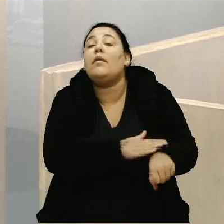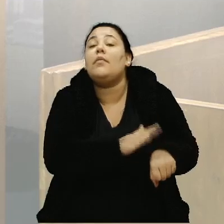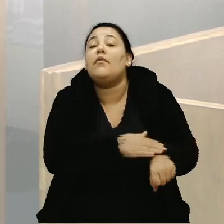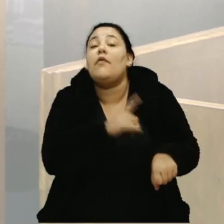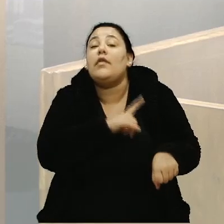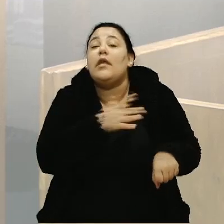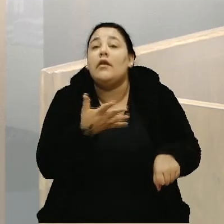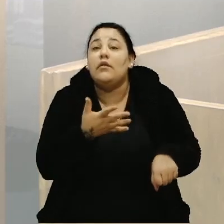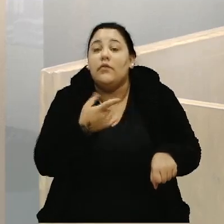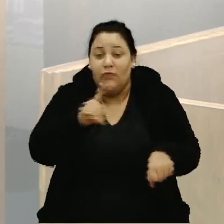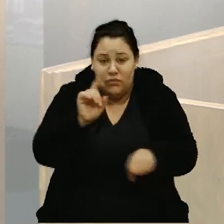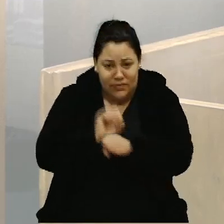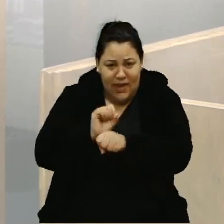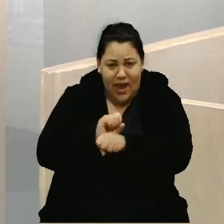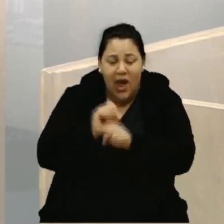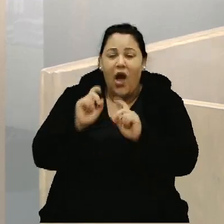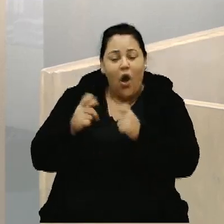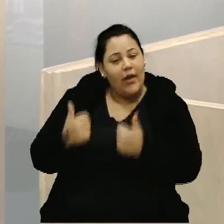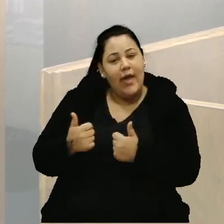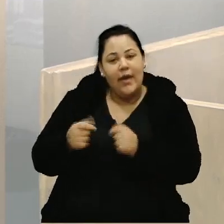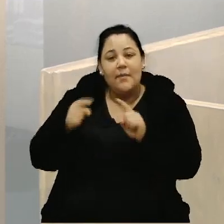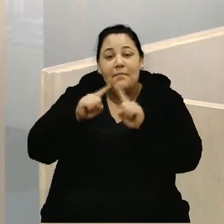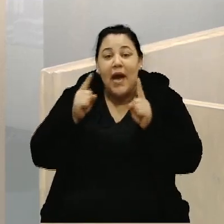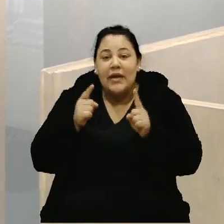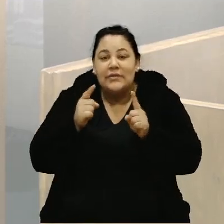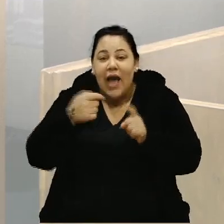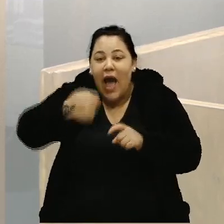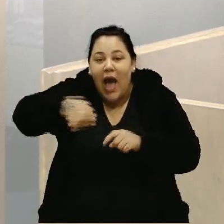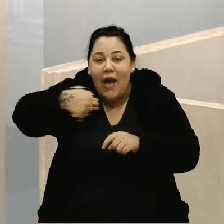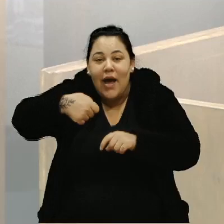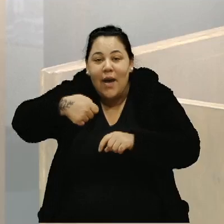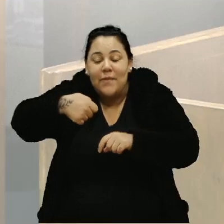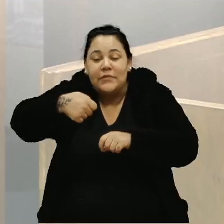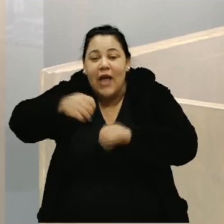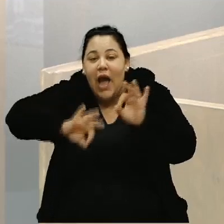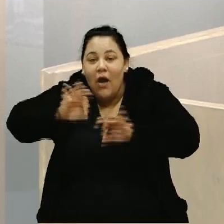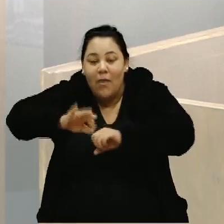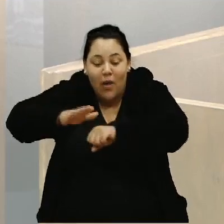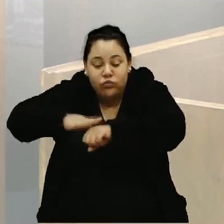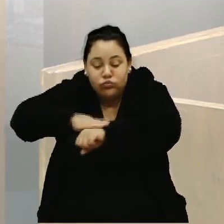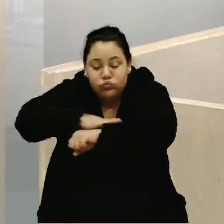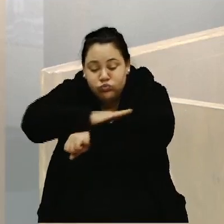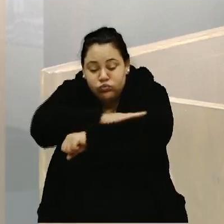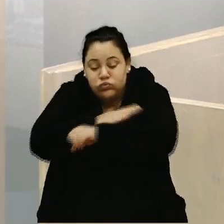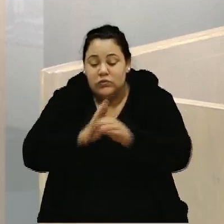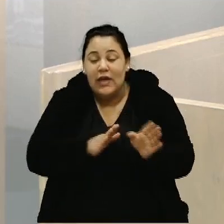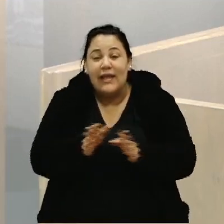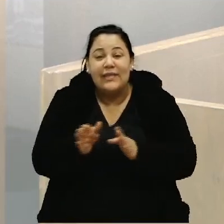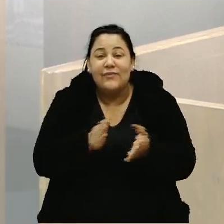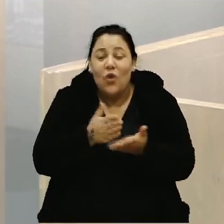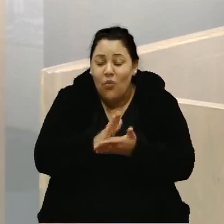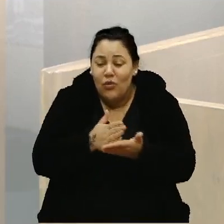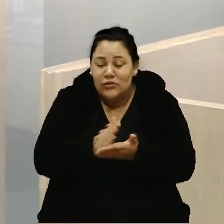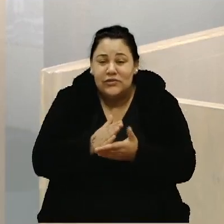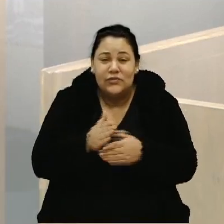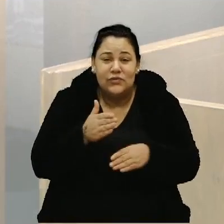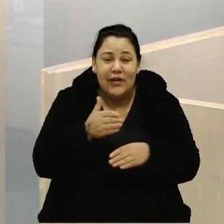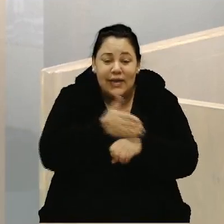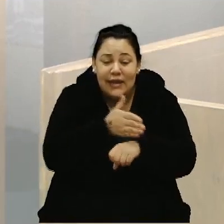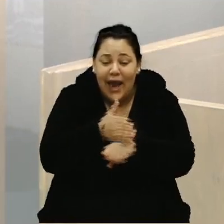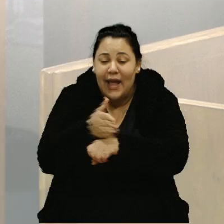Vamos aguardar? Vamos, mas então vão lá arrumar os paralelepípedos que estão atrapalhando as entradas das garagens, dos